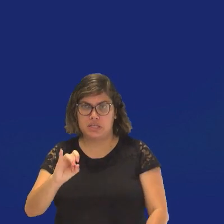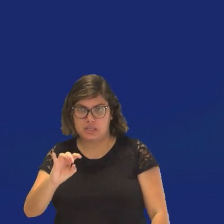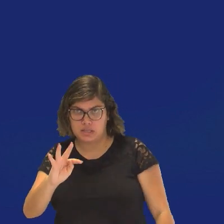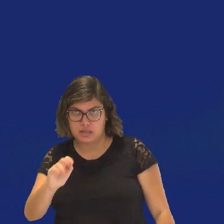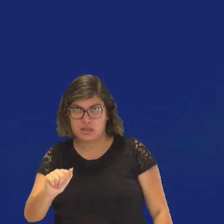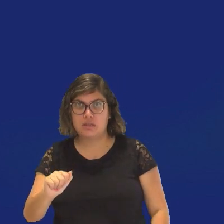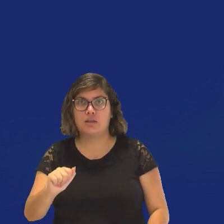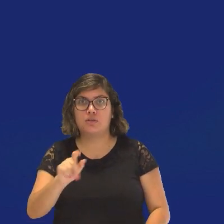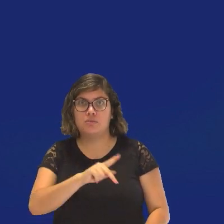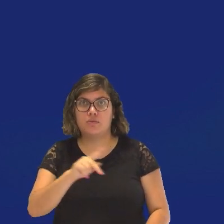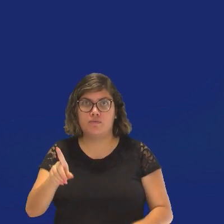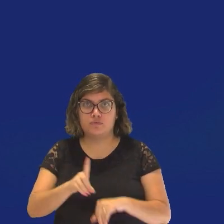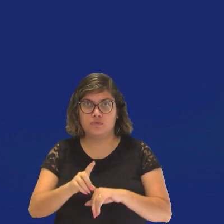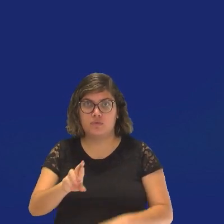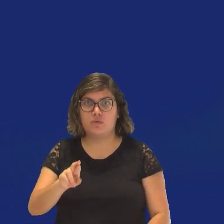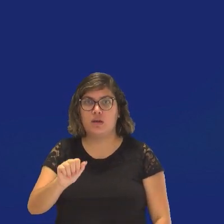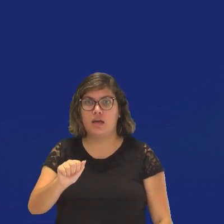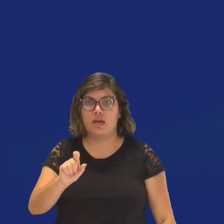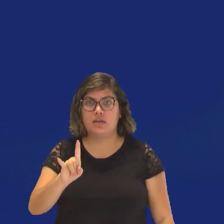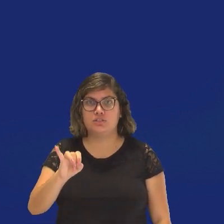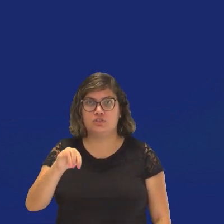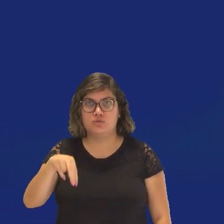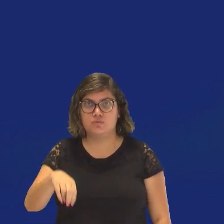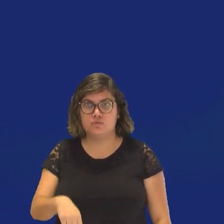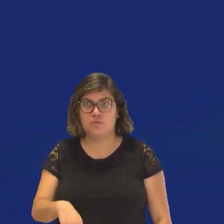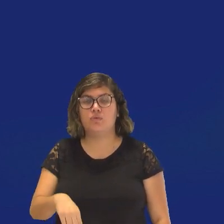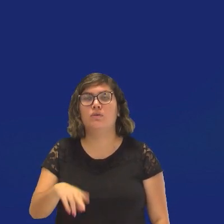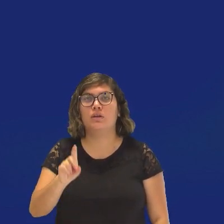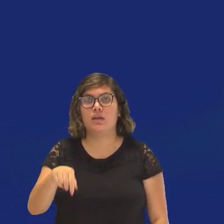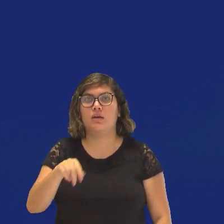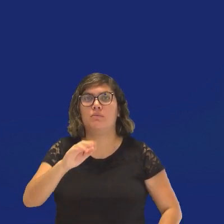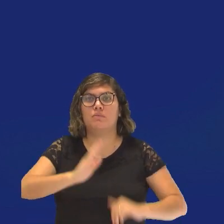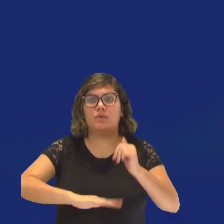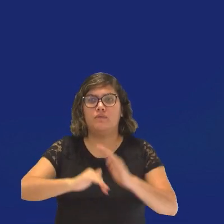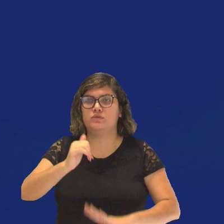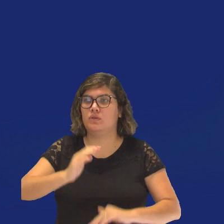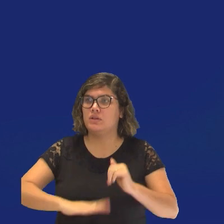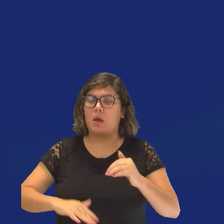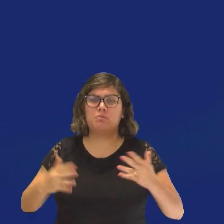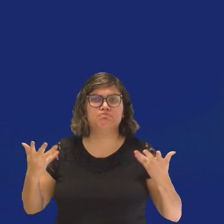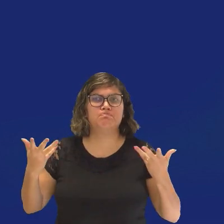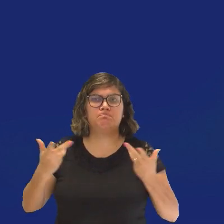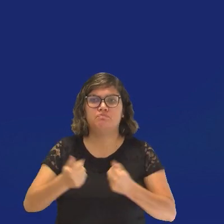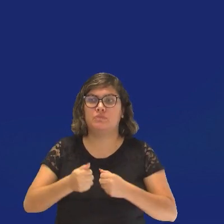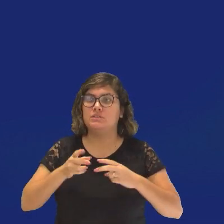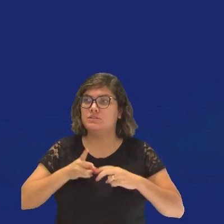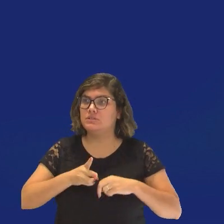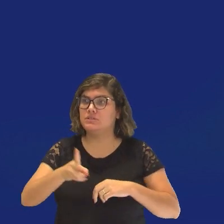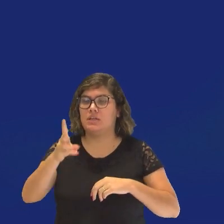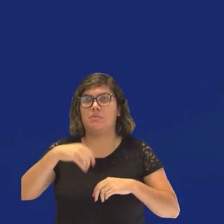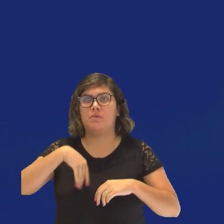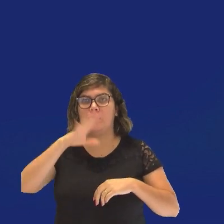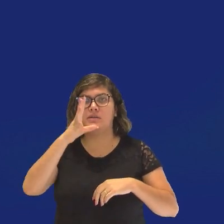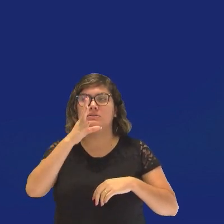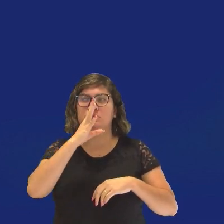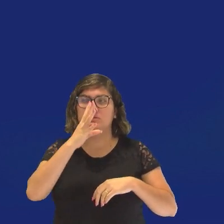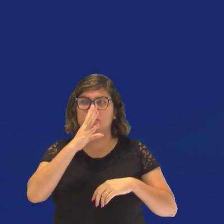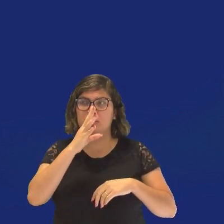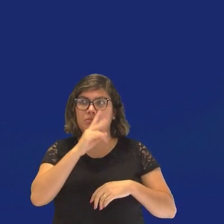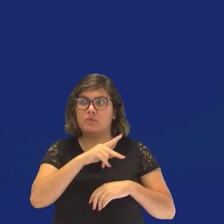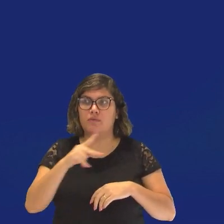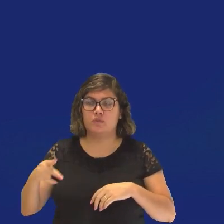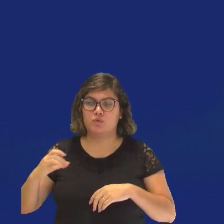do professor doutor Adilson Marques da Cunha, né, um profissional fantástico, cada vez mais aumenta a minha admiração pelo professor